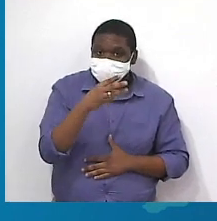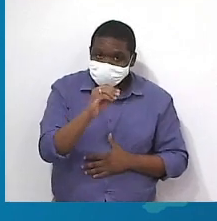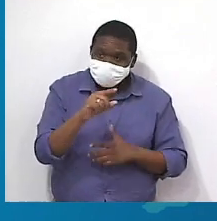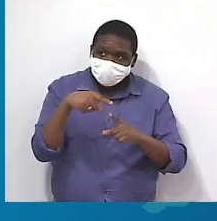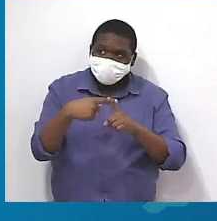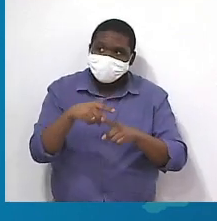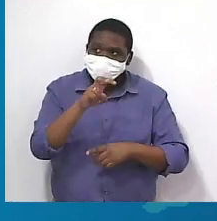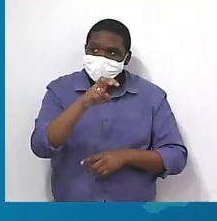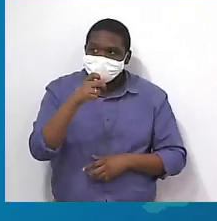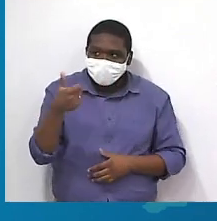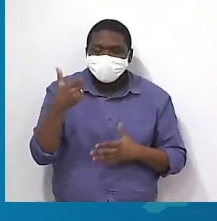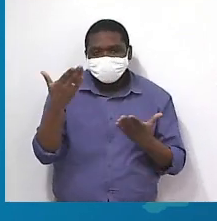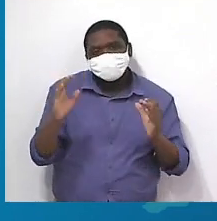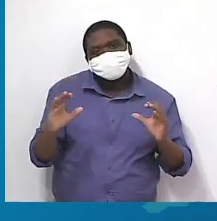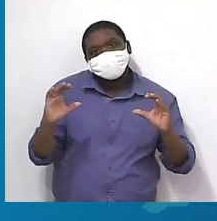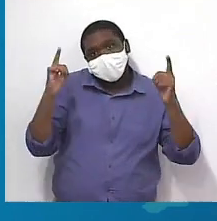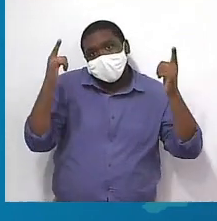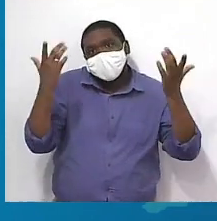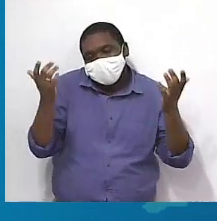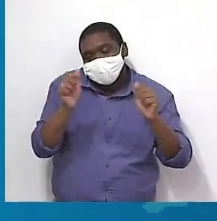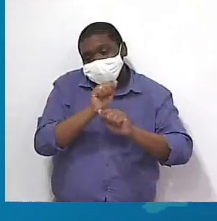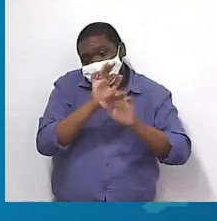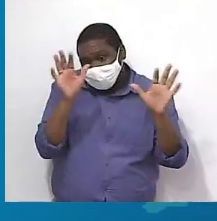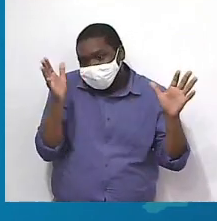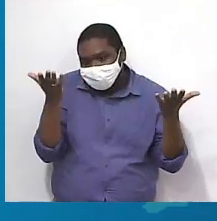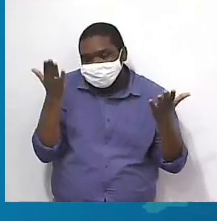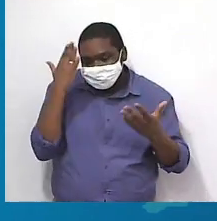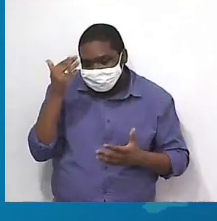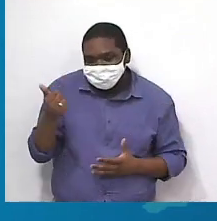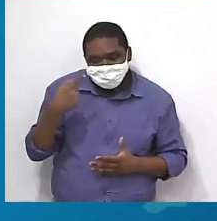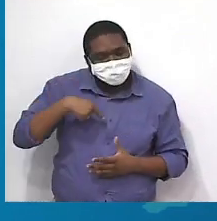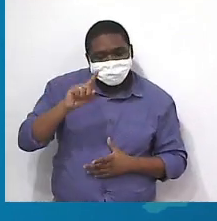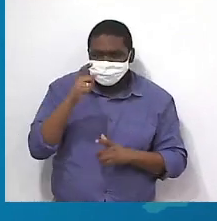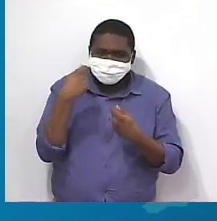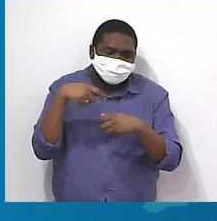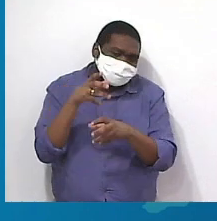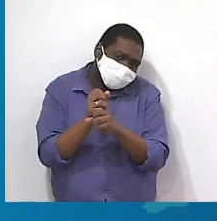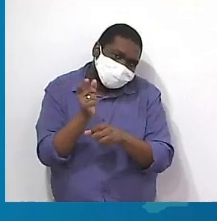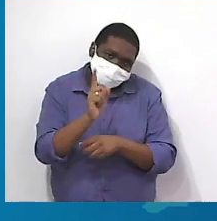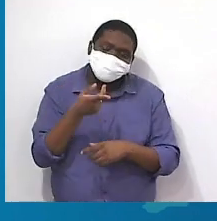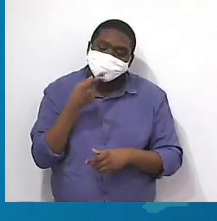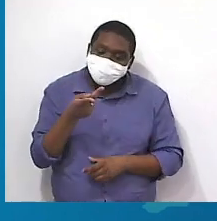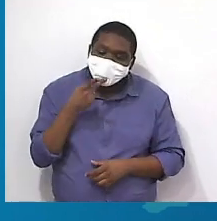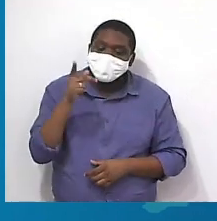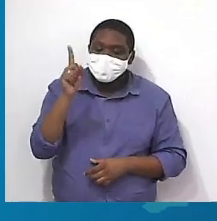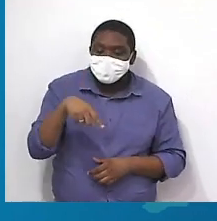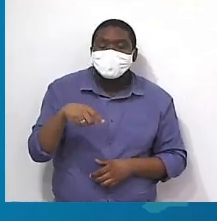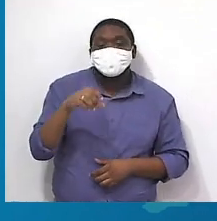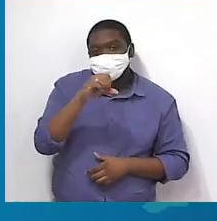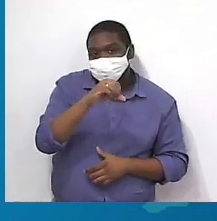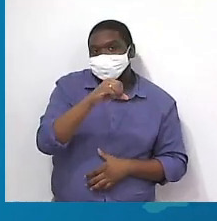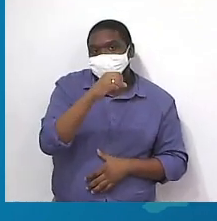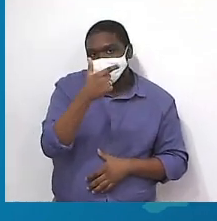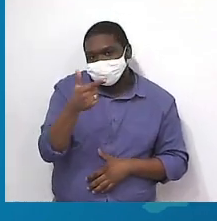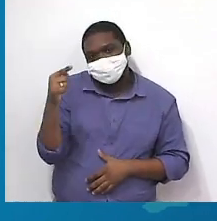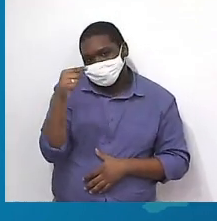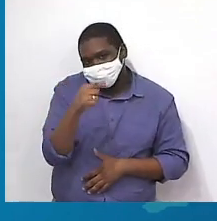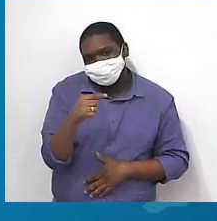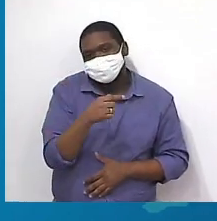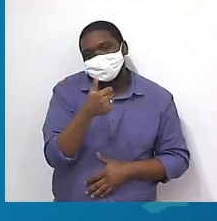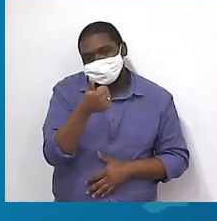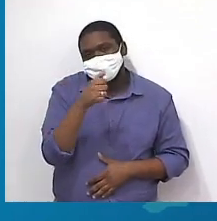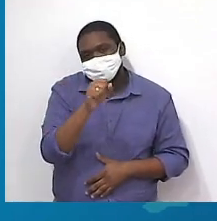51. Tá claro que é. Eu nem precisava calcular, mas eu vou te falar, 92 é menor que 181,